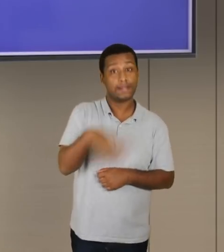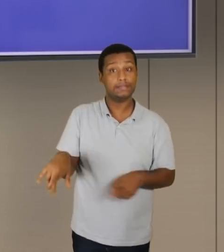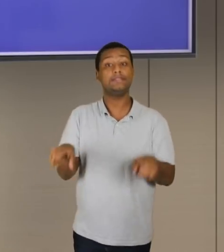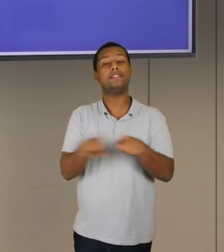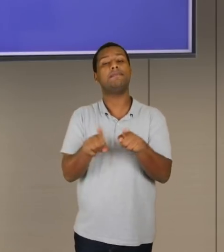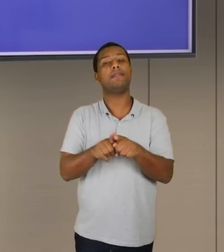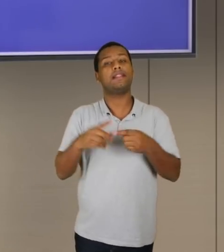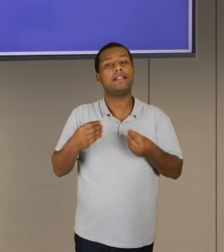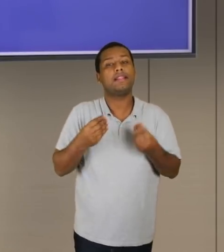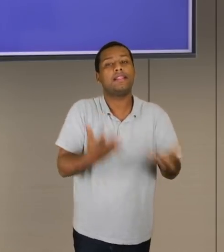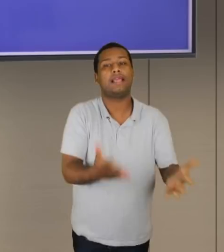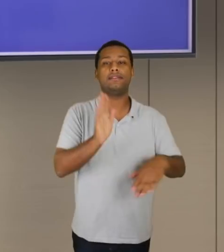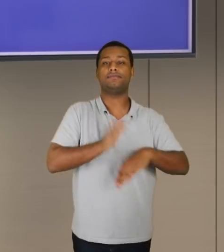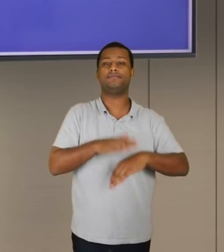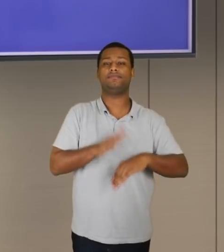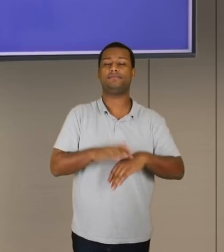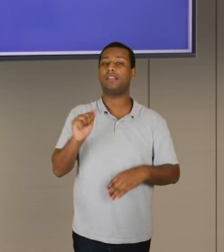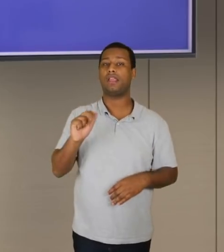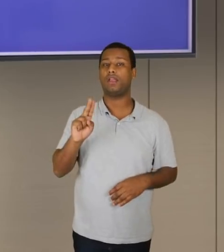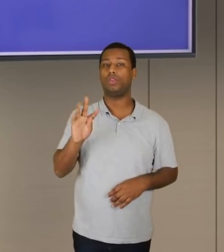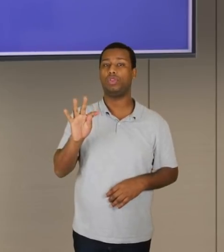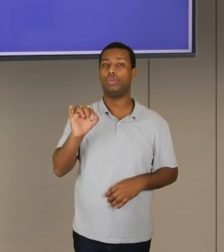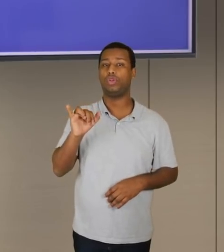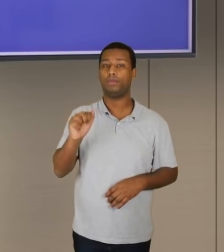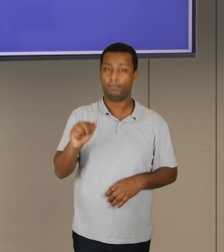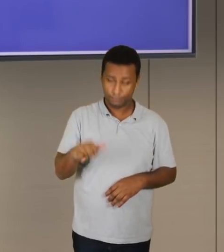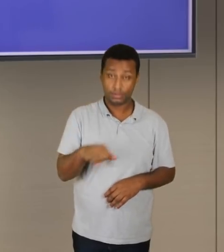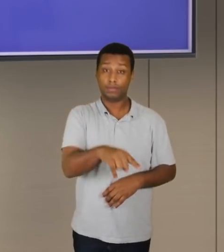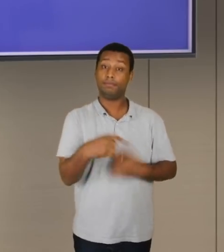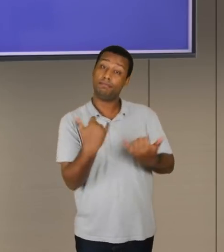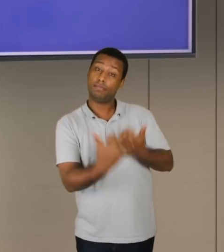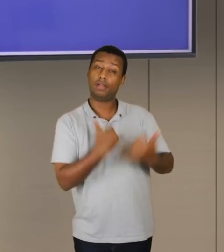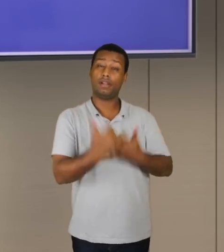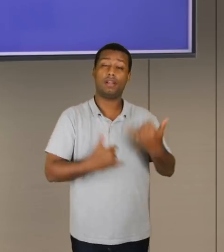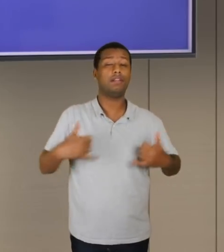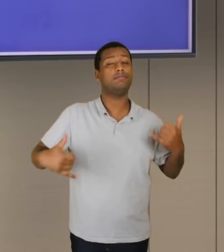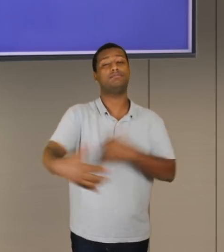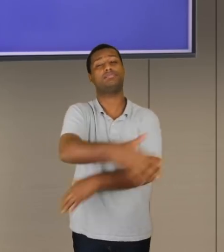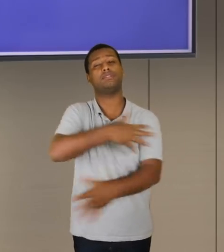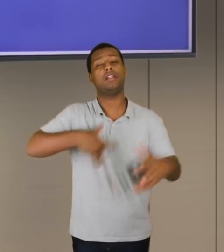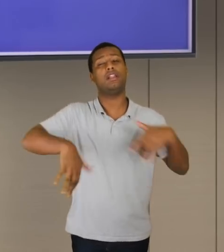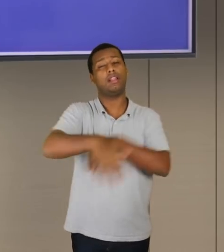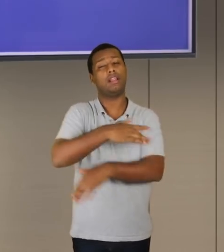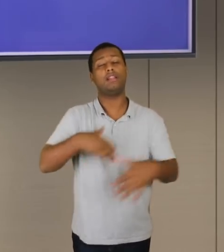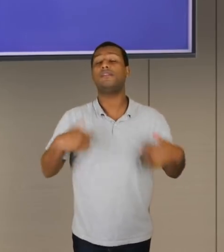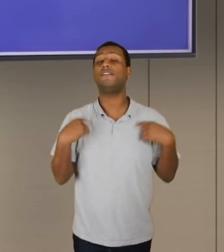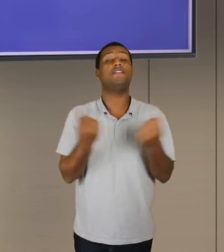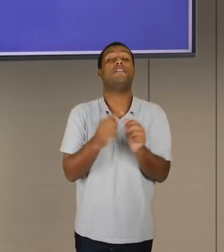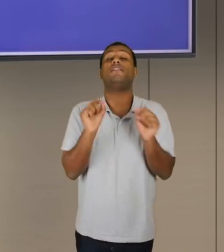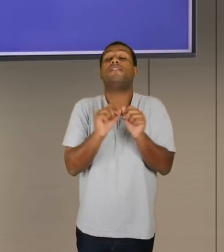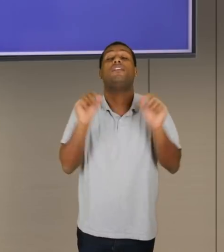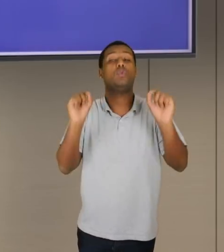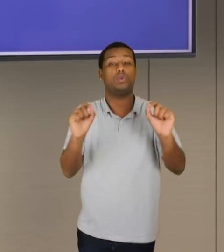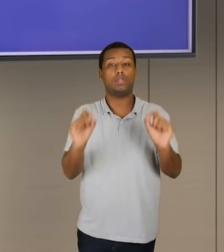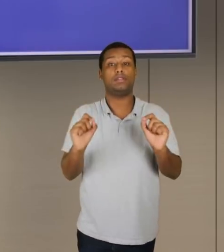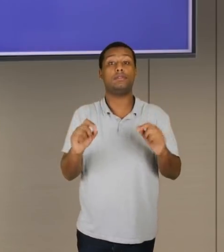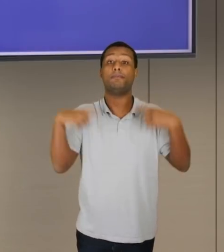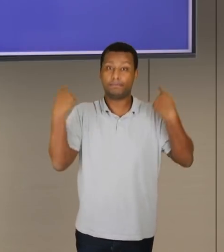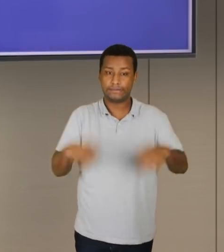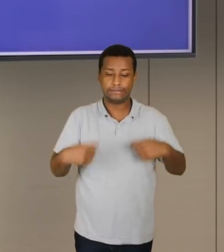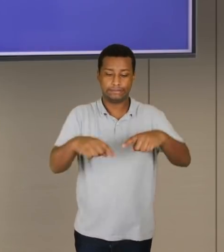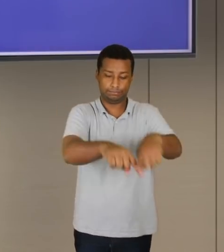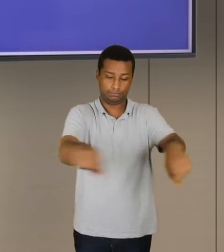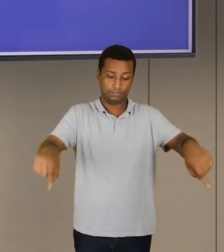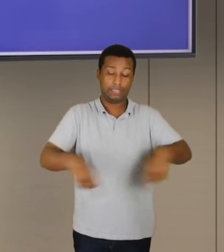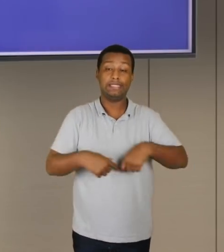luminosidade é muito grande, porque dependendo do grau de comprometimento, a claridade demais incomoda. Então isso é importante, onde eu vou